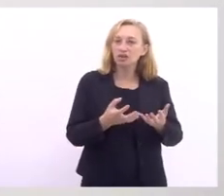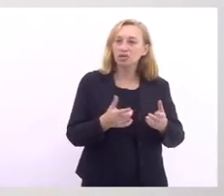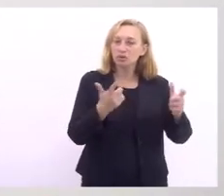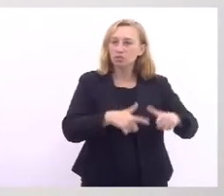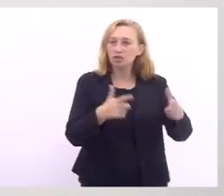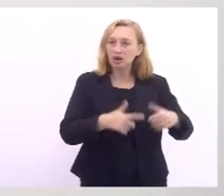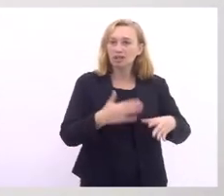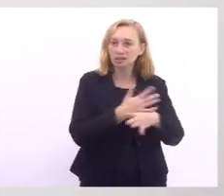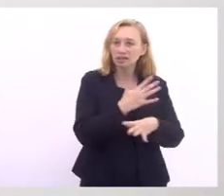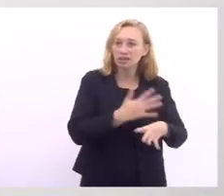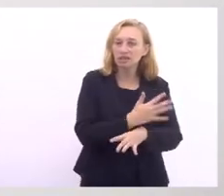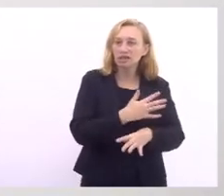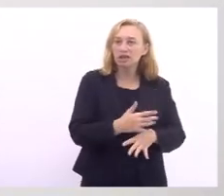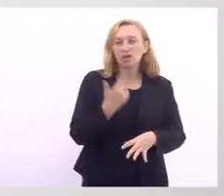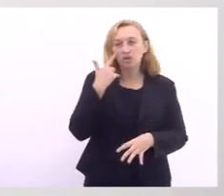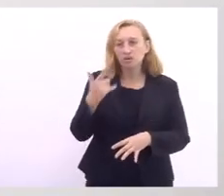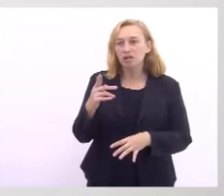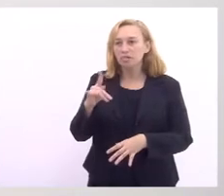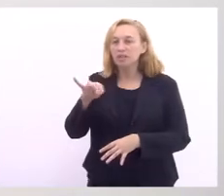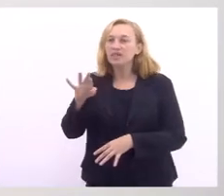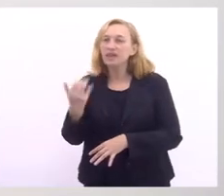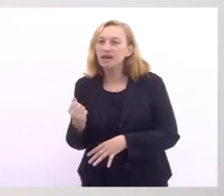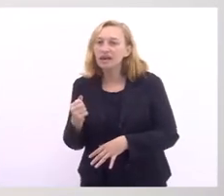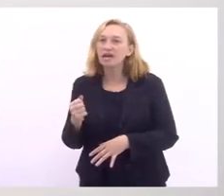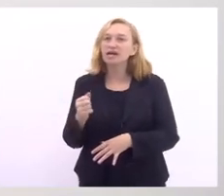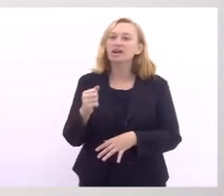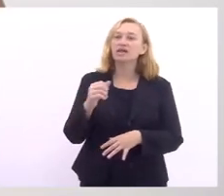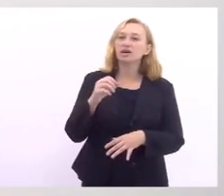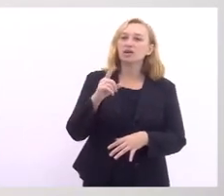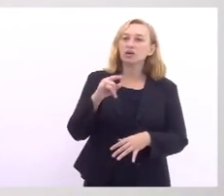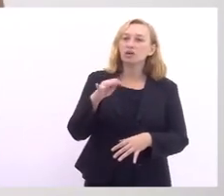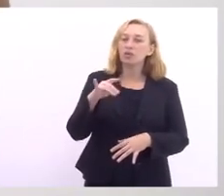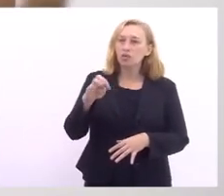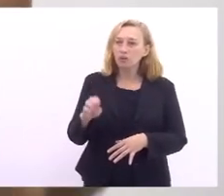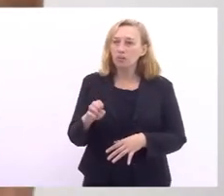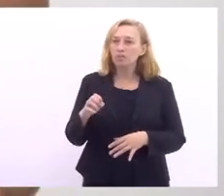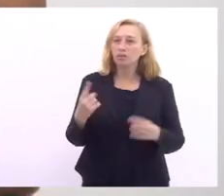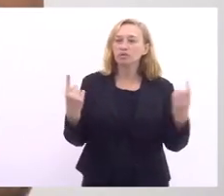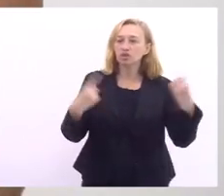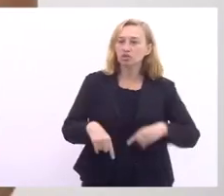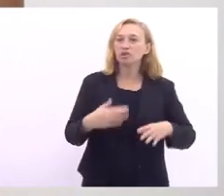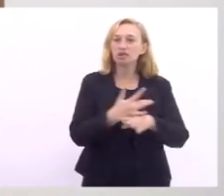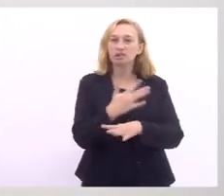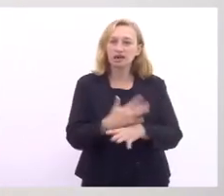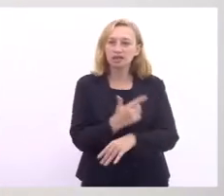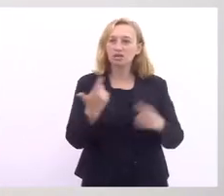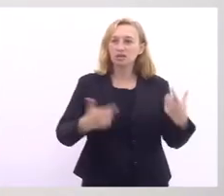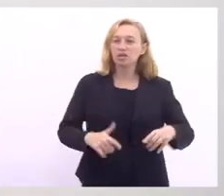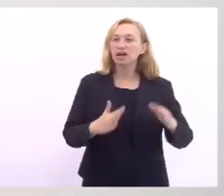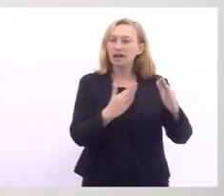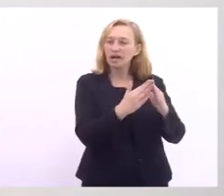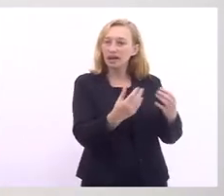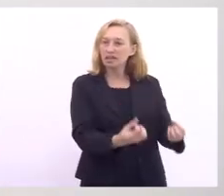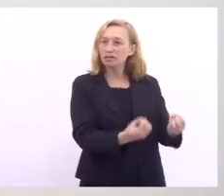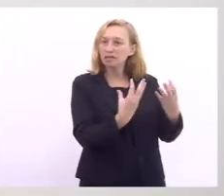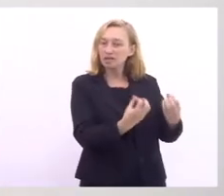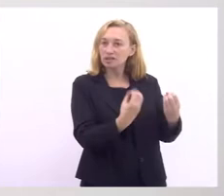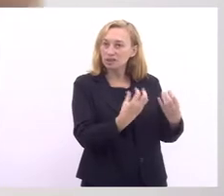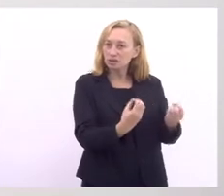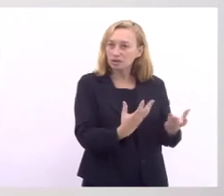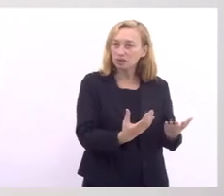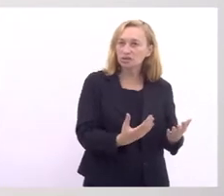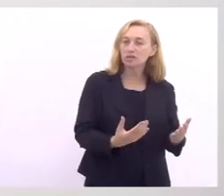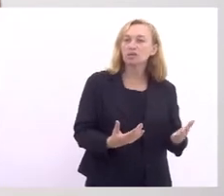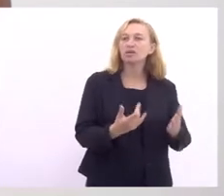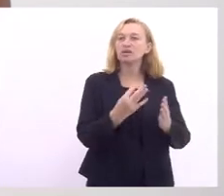cidade né enquanto a construir com a peneira cineclubes e saraus para disputar a cidade a partir desse lugar a casa me ensinou de escutar isso a